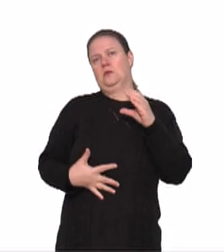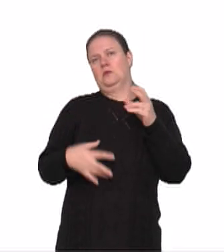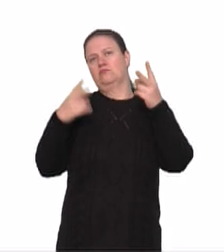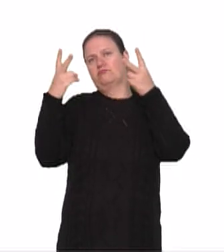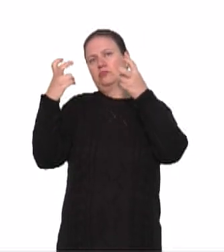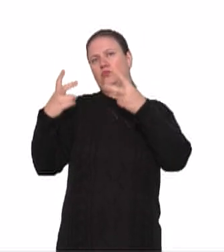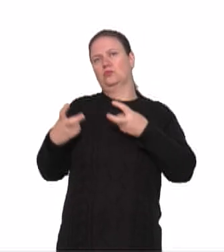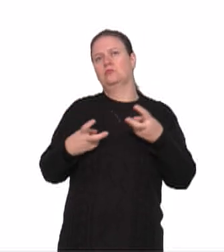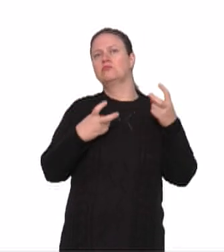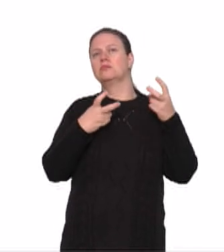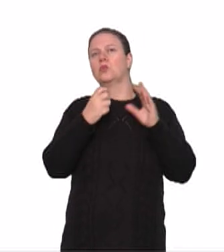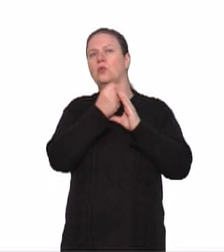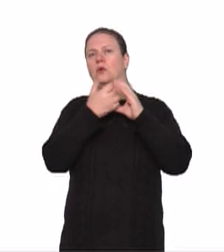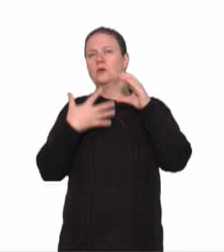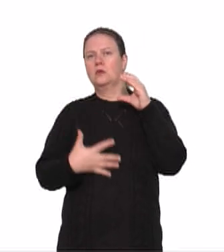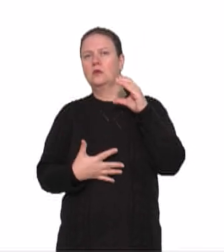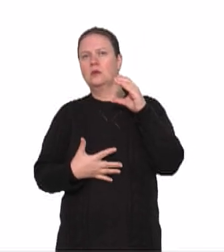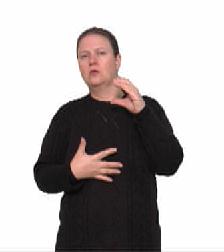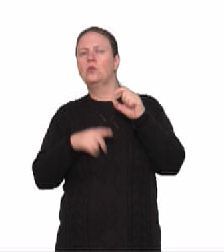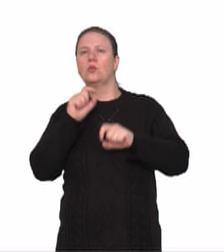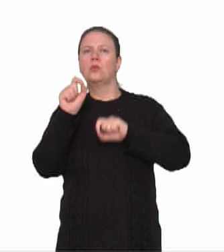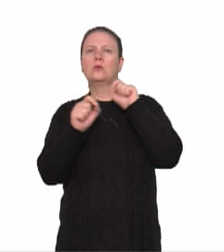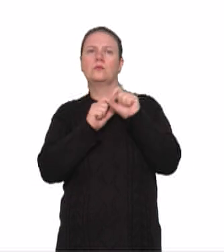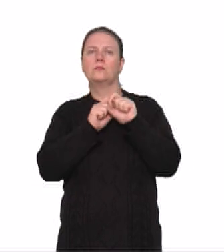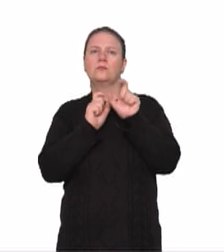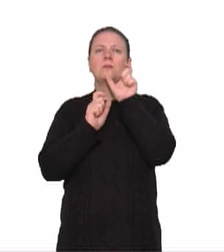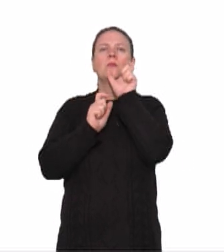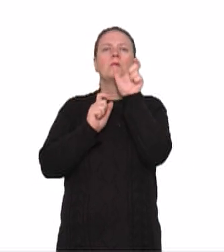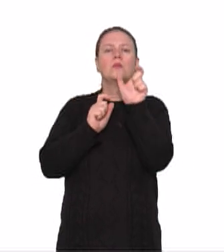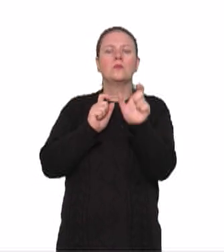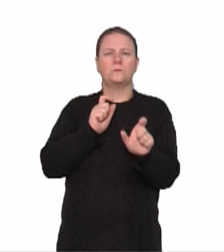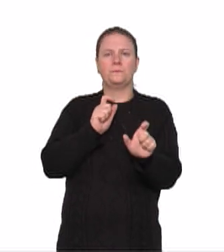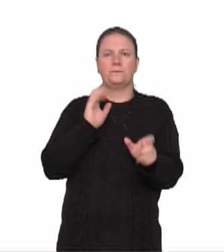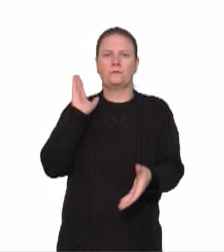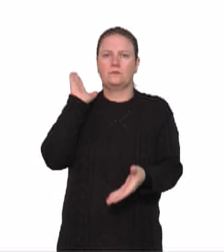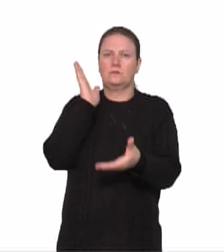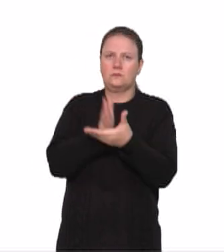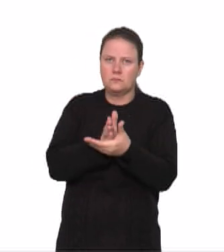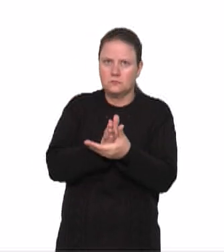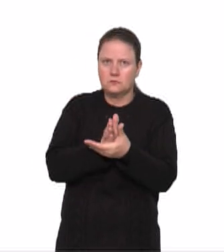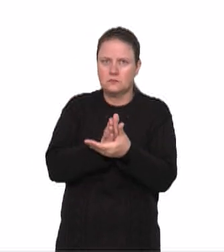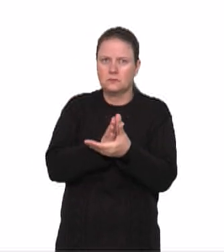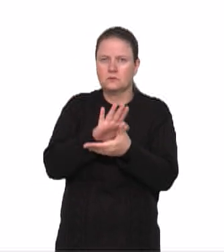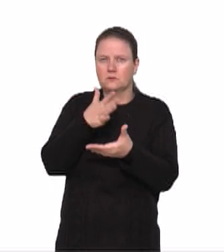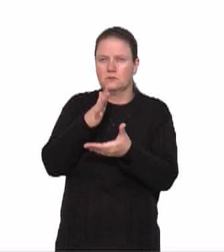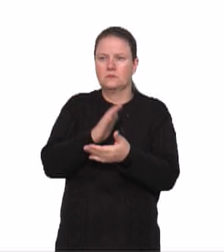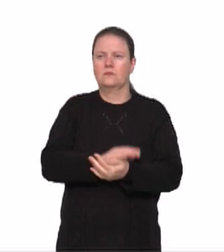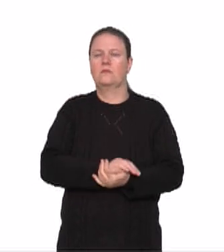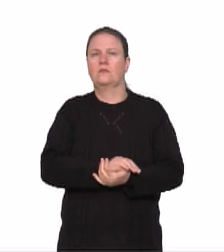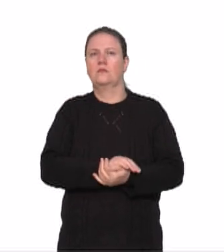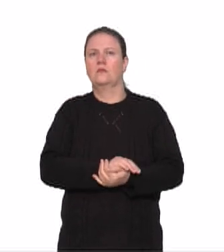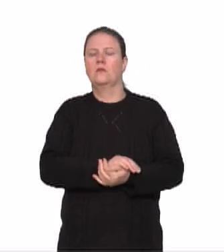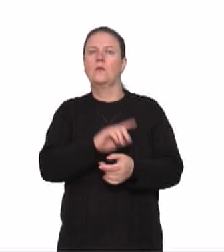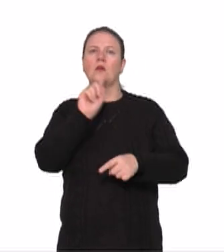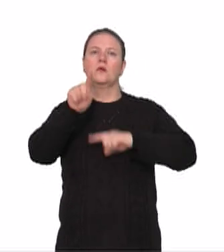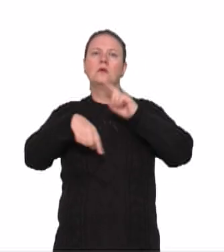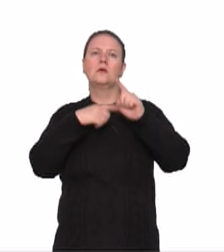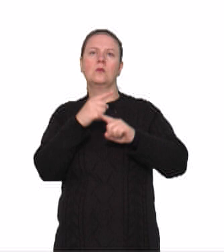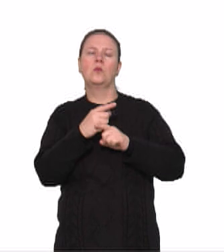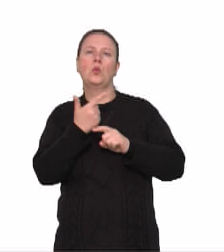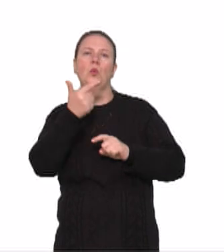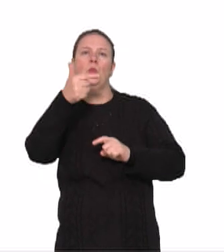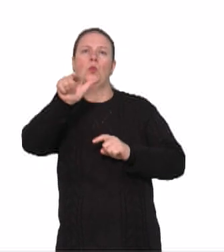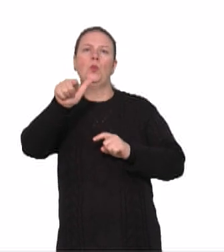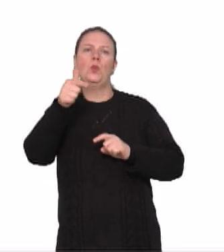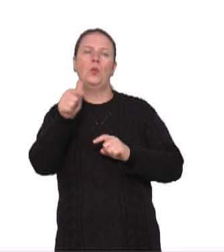dele, vejam que as palavras vão até mais ou menos a metade da linha, um pouco mais da metade, de repente já vem uma